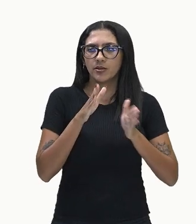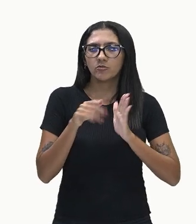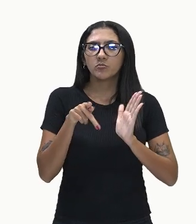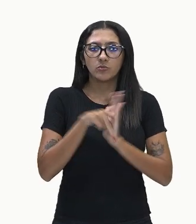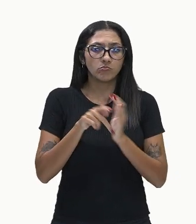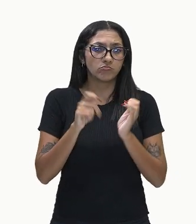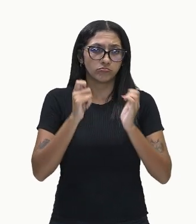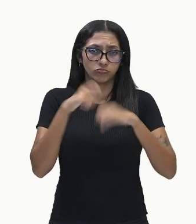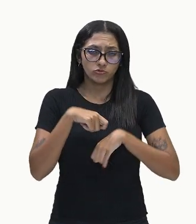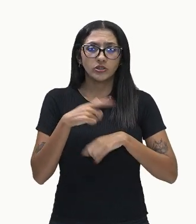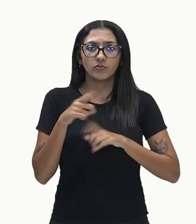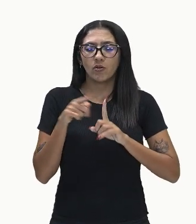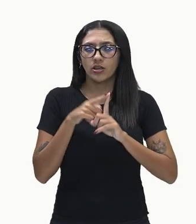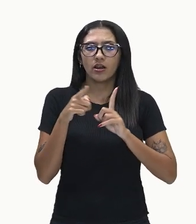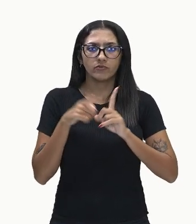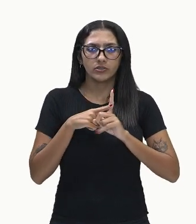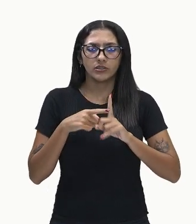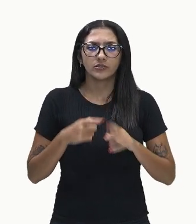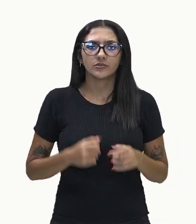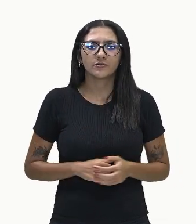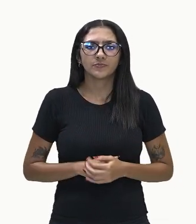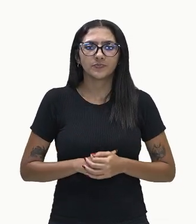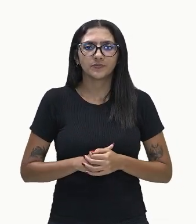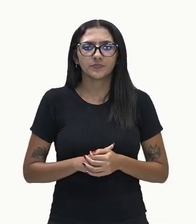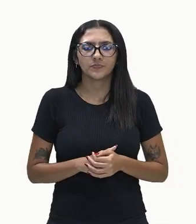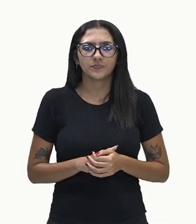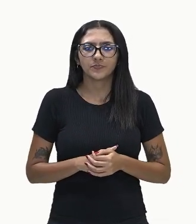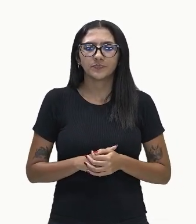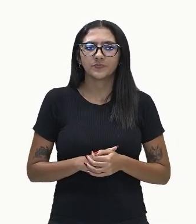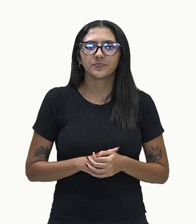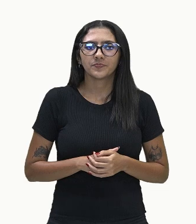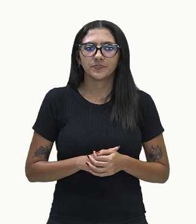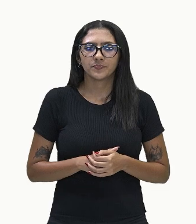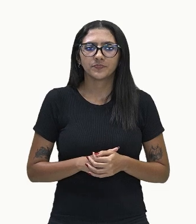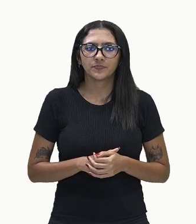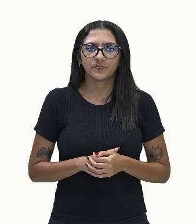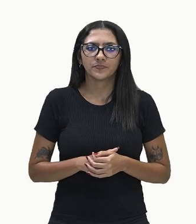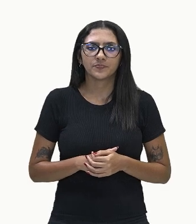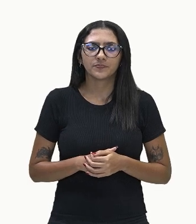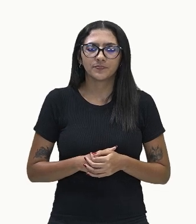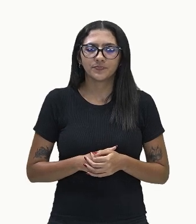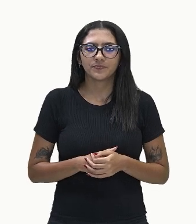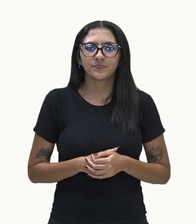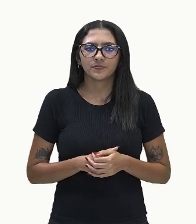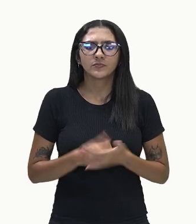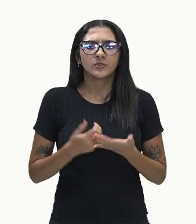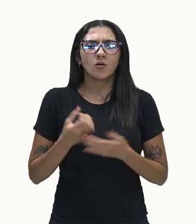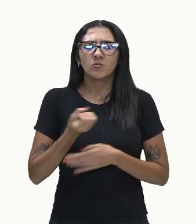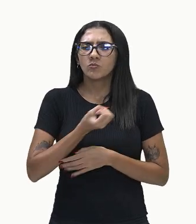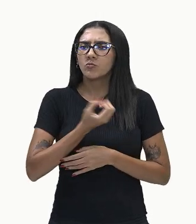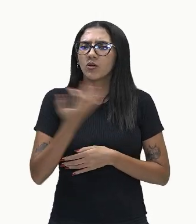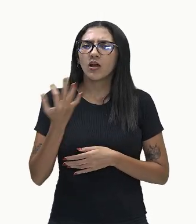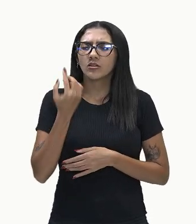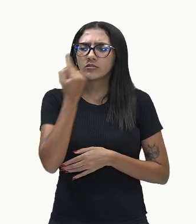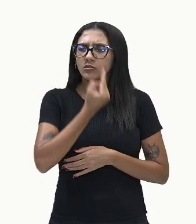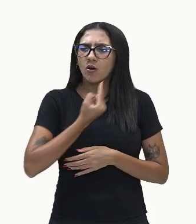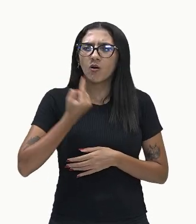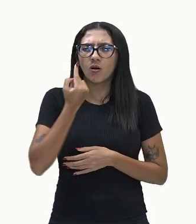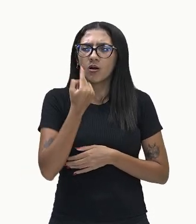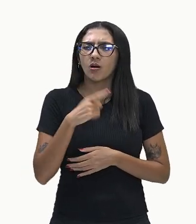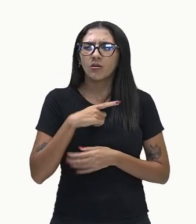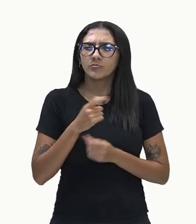fértil, certo? Então, por volta do 14º dia, quantas horas ele pode ficar aí para